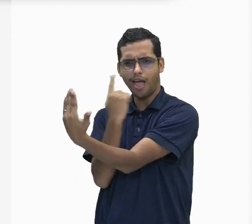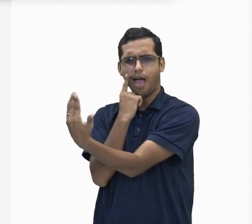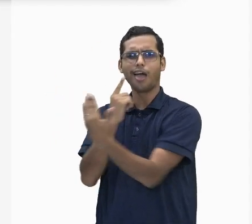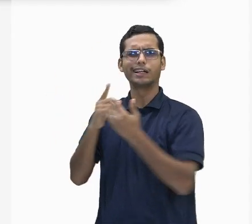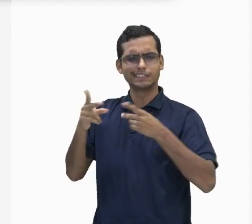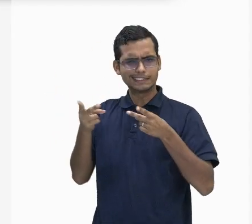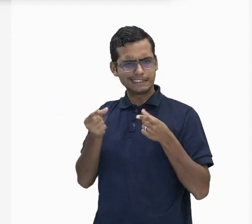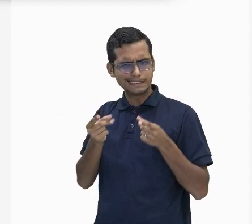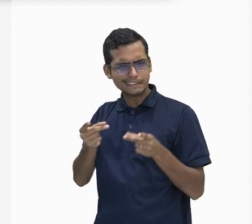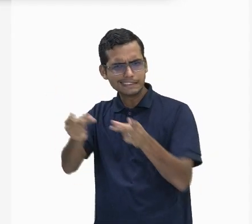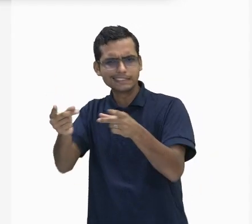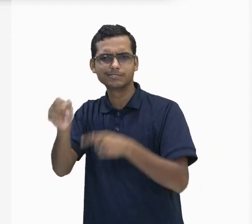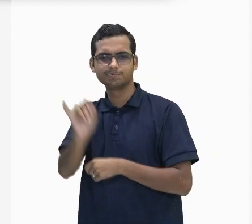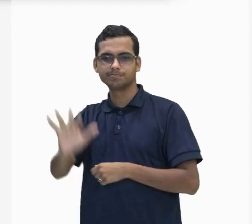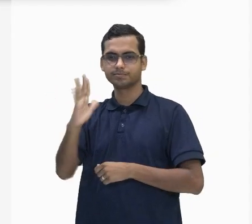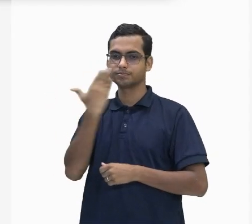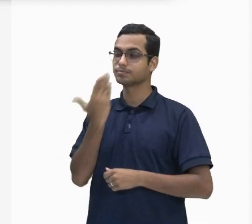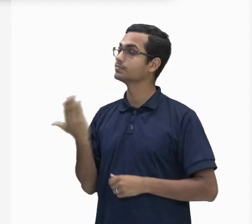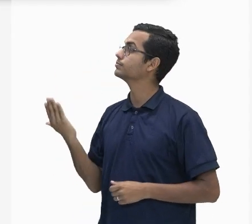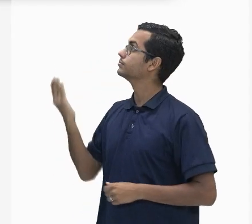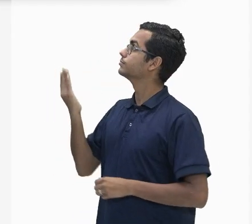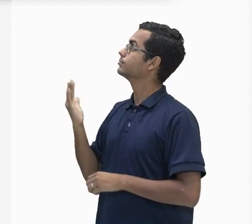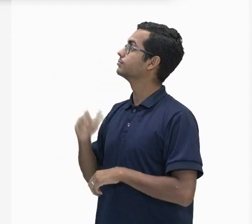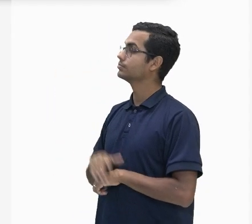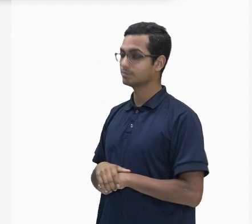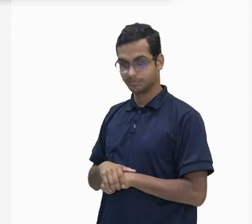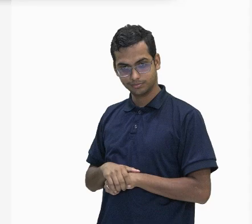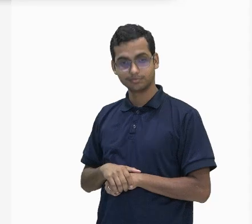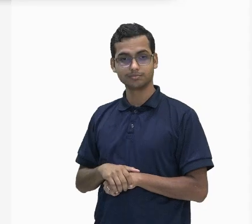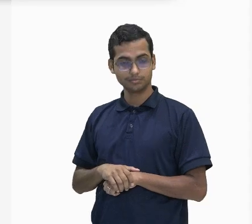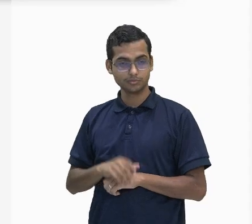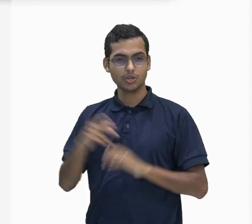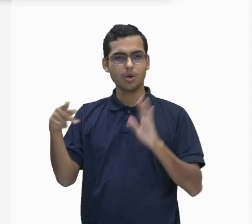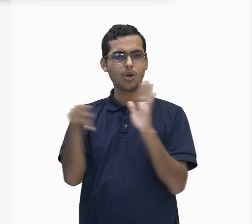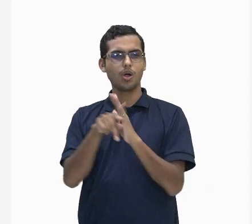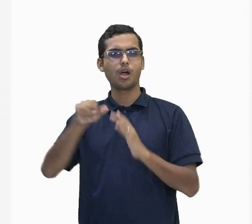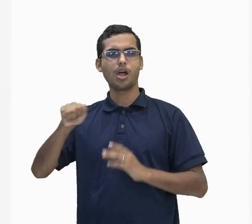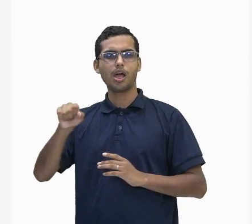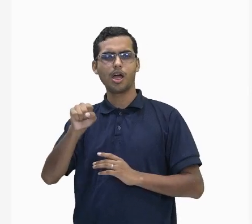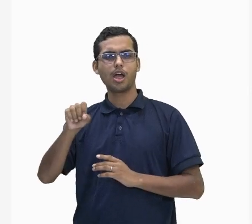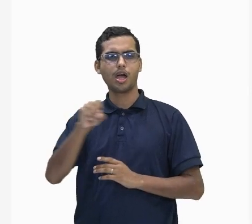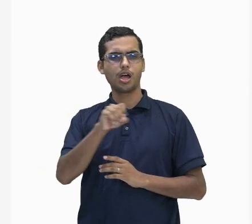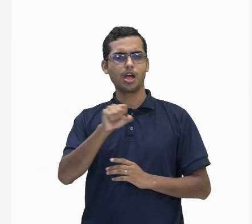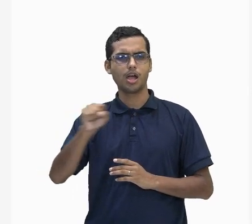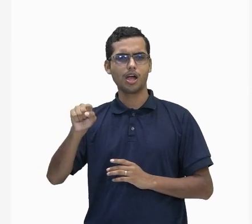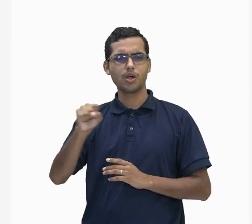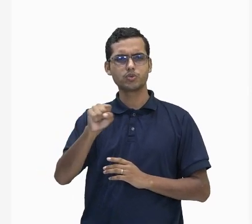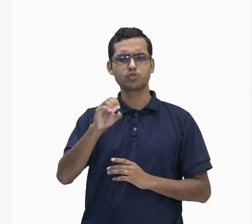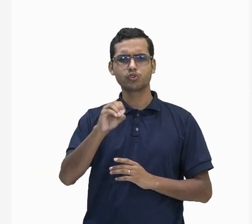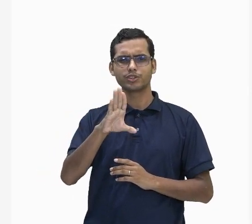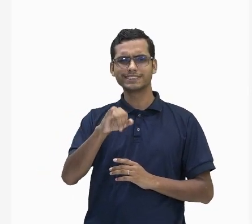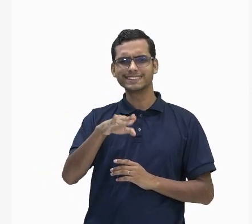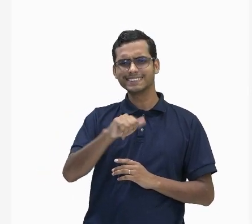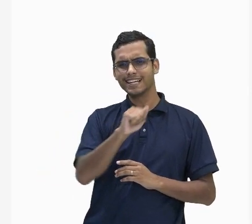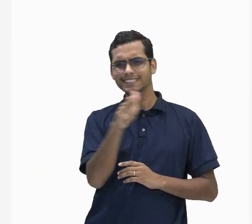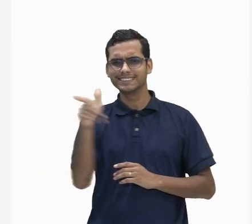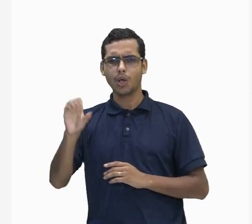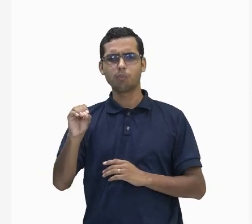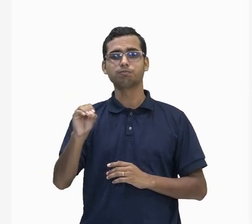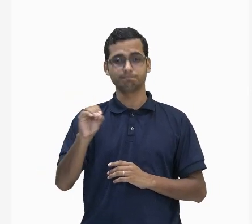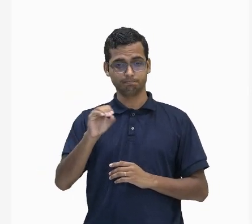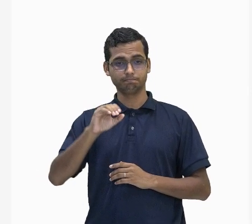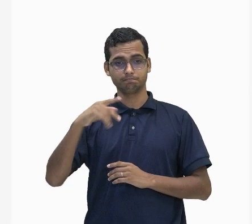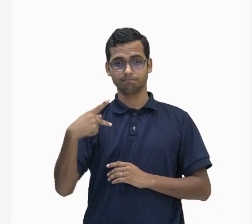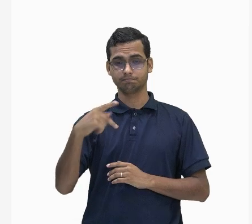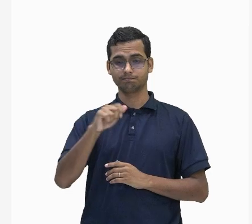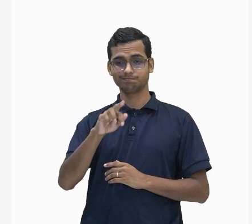imagens, que é uma associação que a gente fala de associação em paralelo. Vamos observar aí, olha só, na associação em